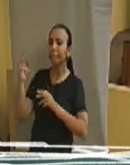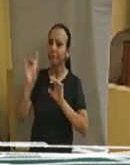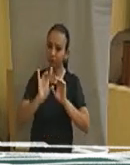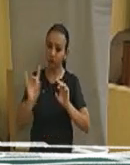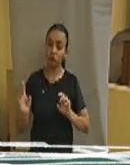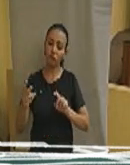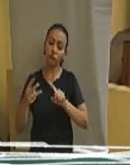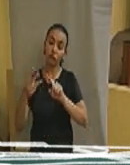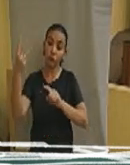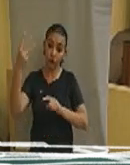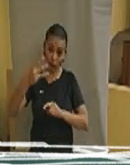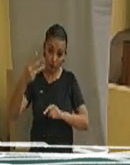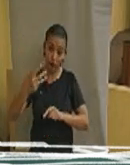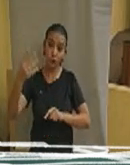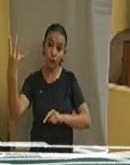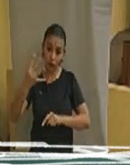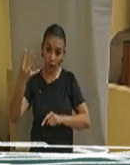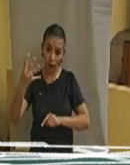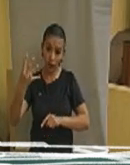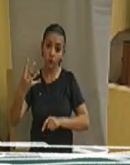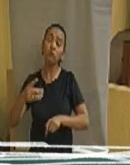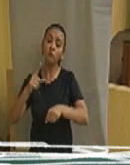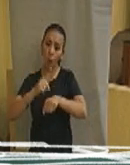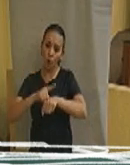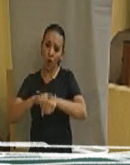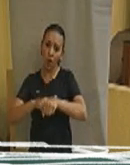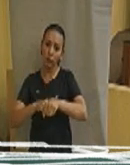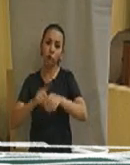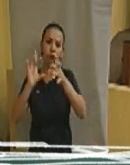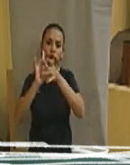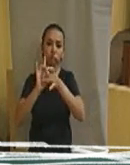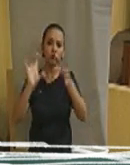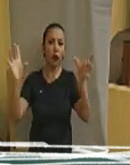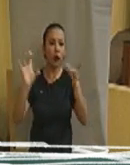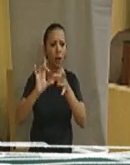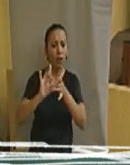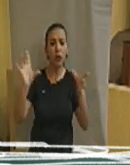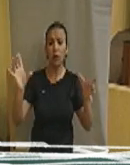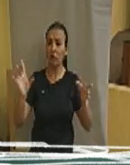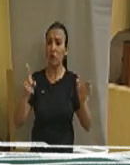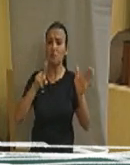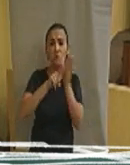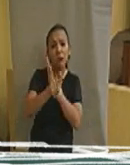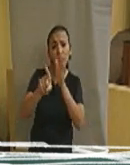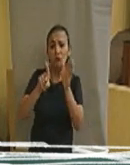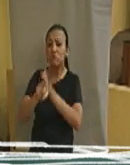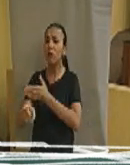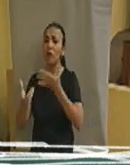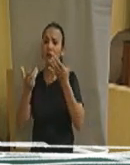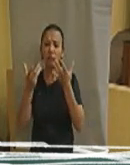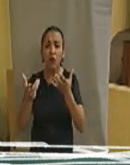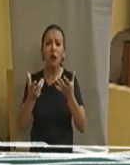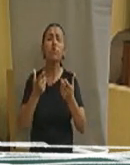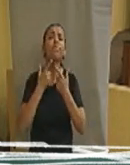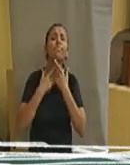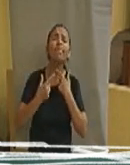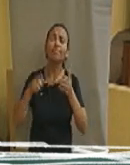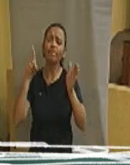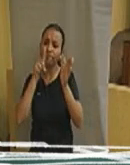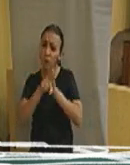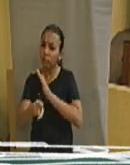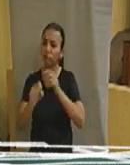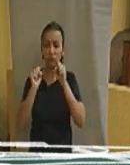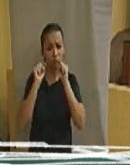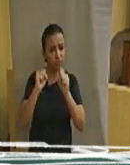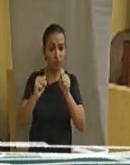às perguntas da comunidade aos candidatos, ficarão disponíveis fichas para quem desejar se inscrever para fazer